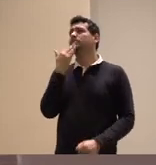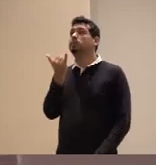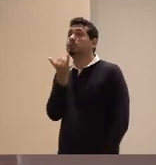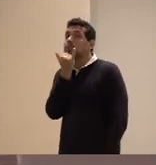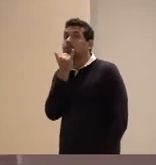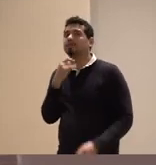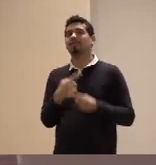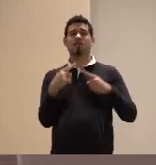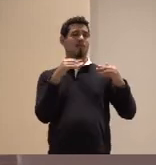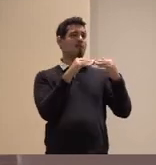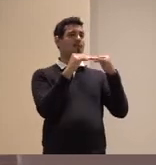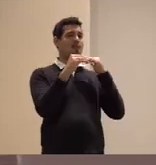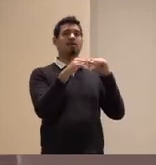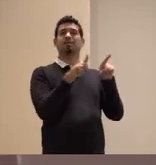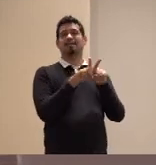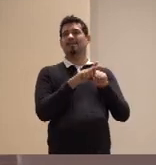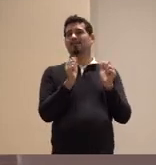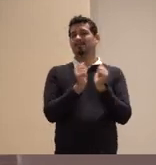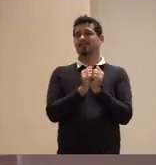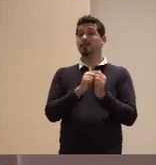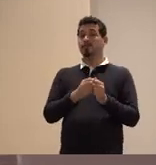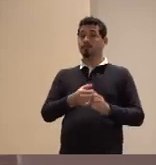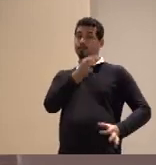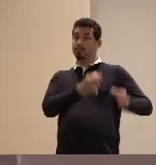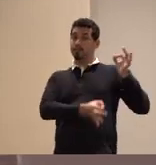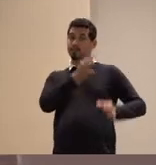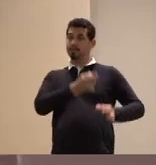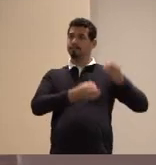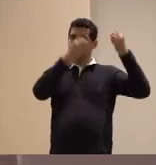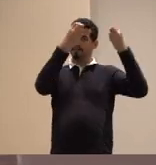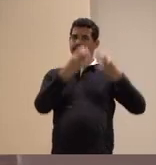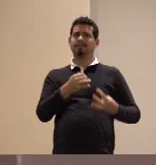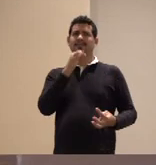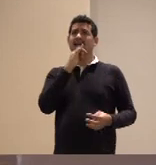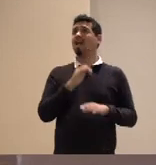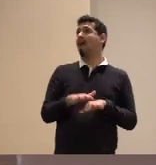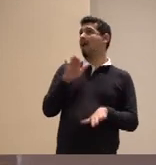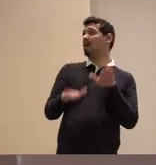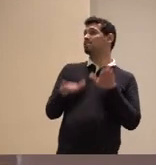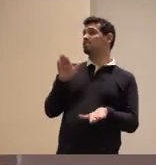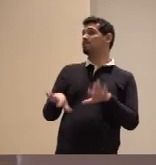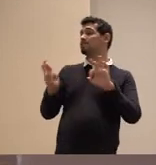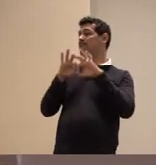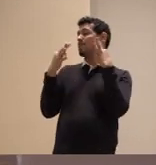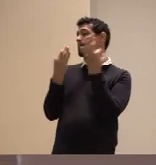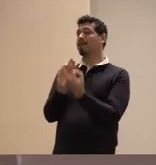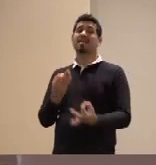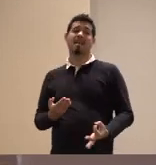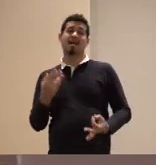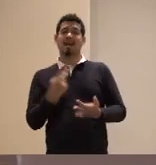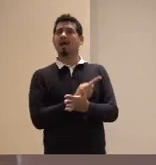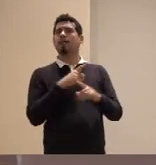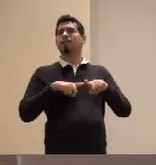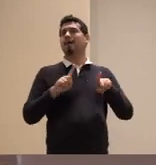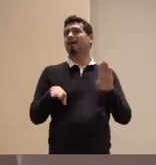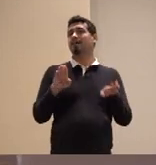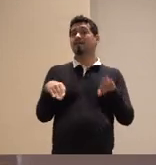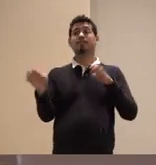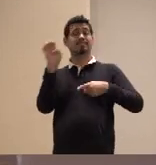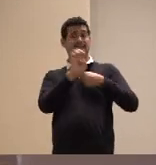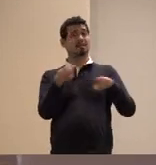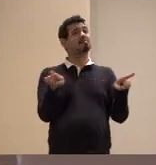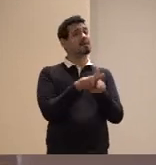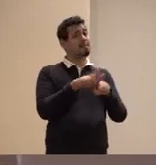e discordar um pouco do juiz corregedor, quando ele disse, às vezes a família viola, a família e o Estado